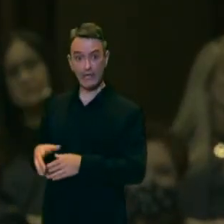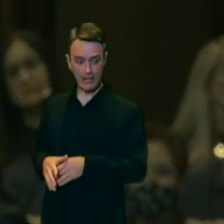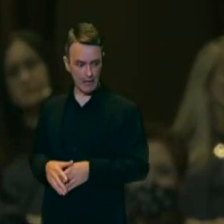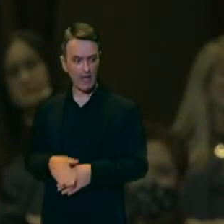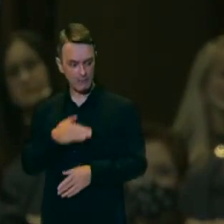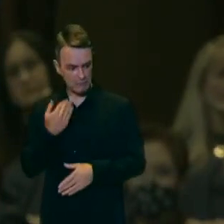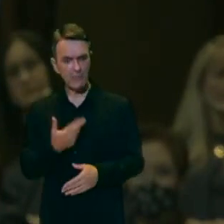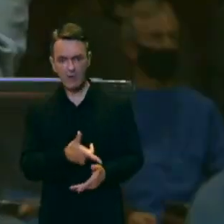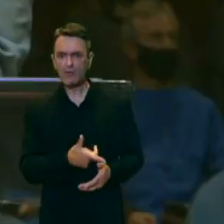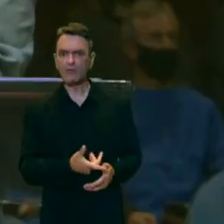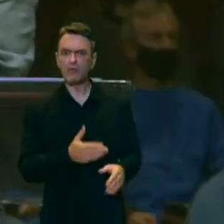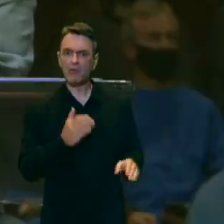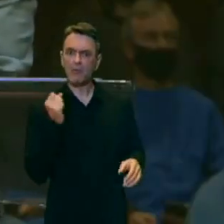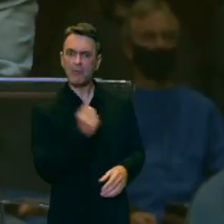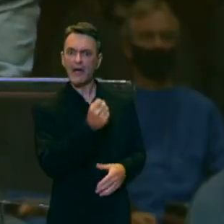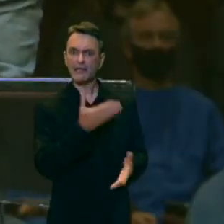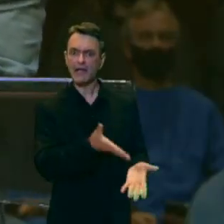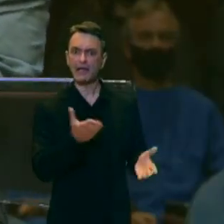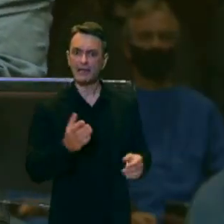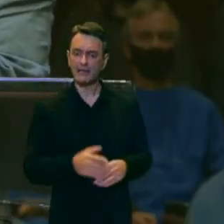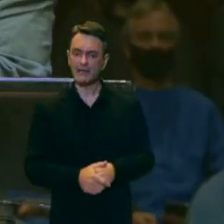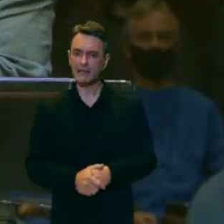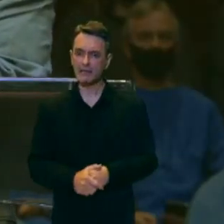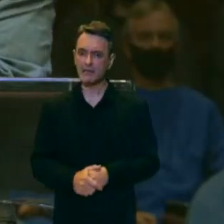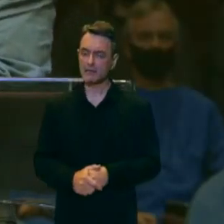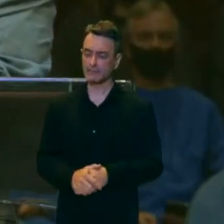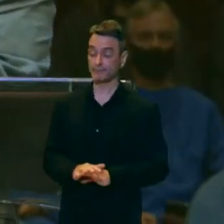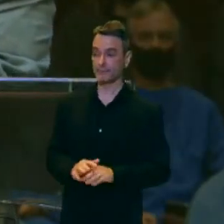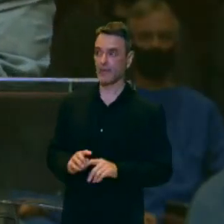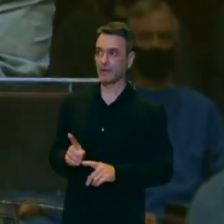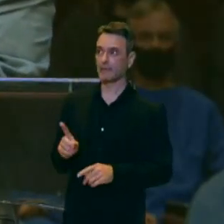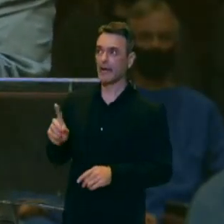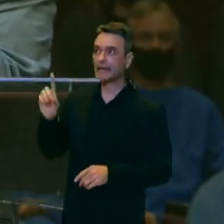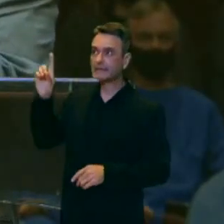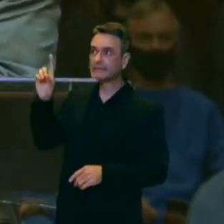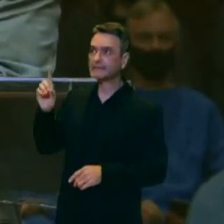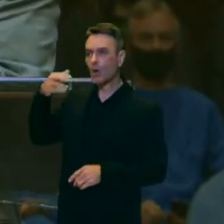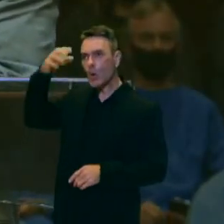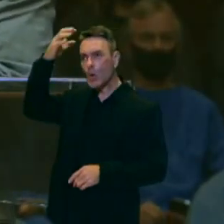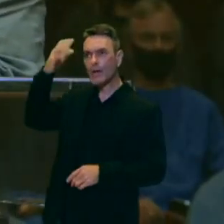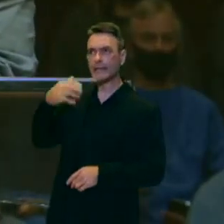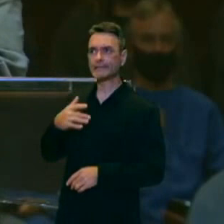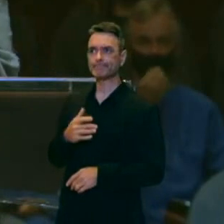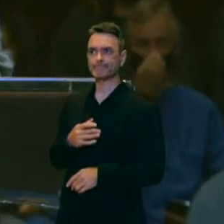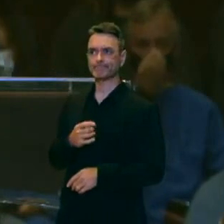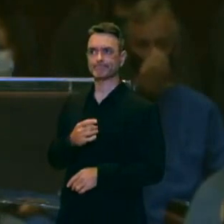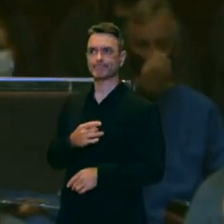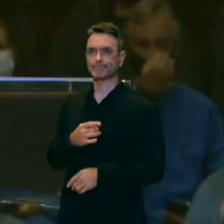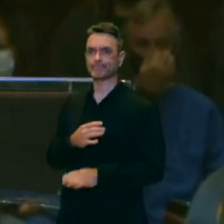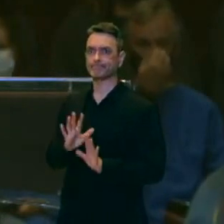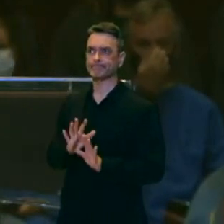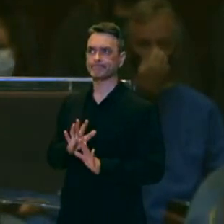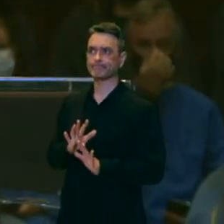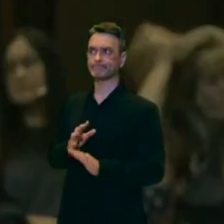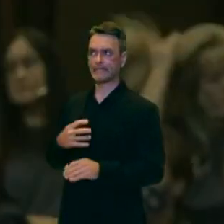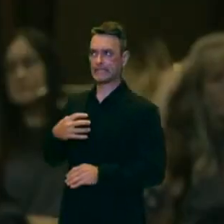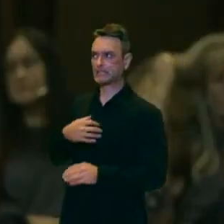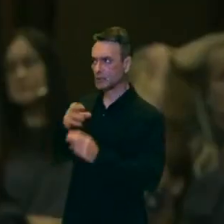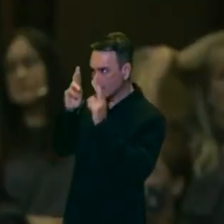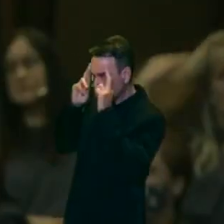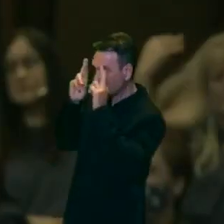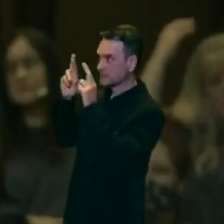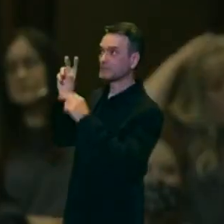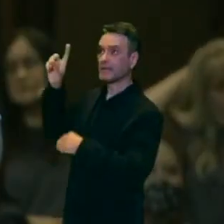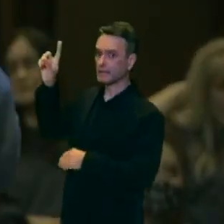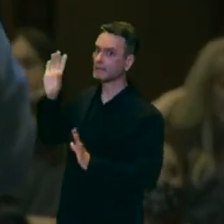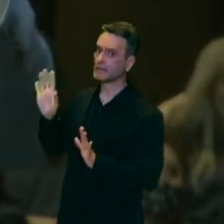Mas havia um pouco do temor do Senhor no rei Zedequias, e Zedequias não deixava matar Jeremias.